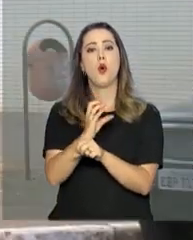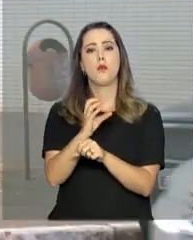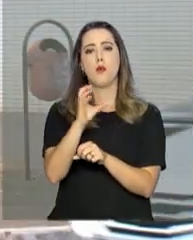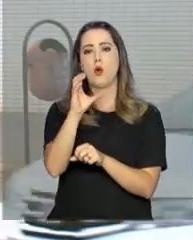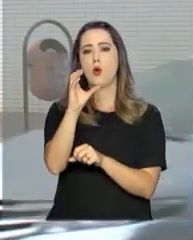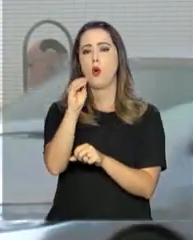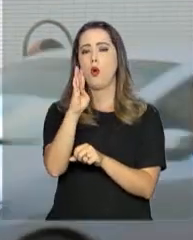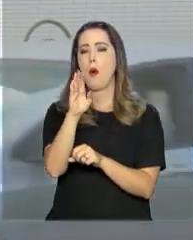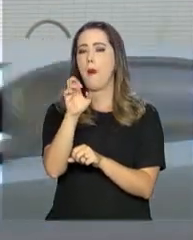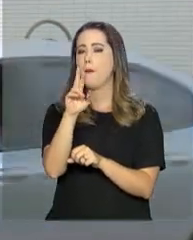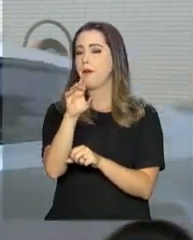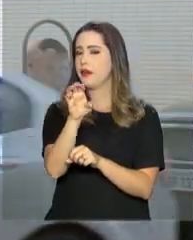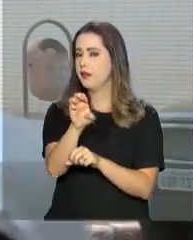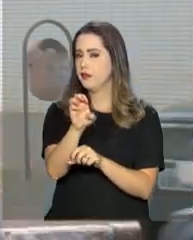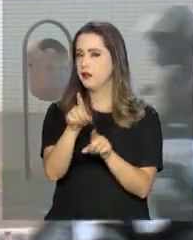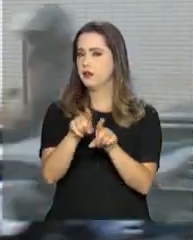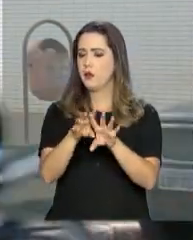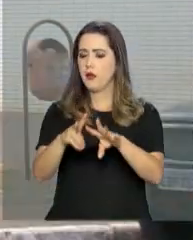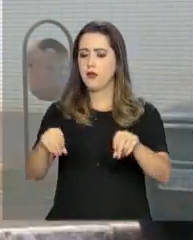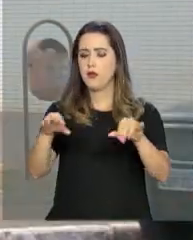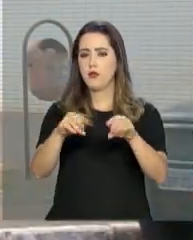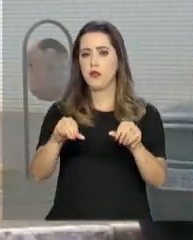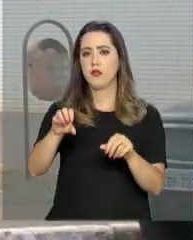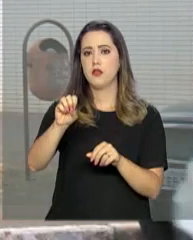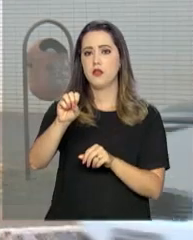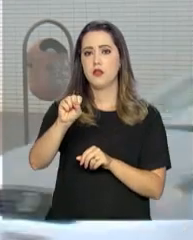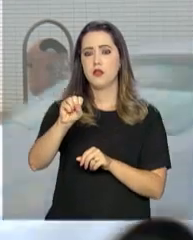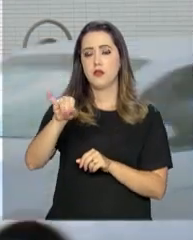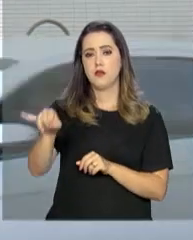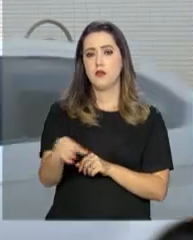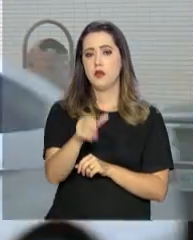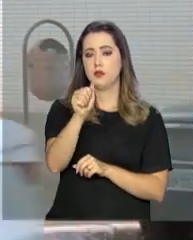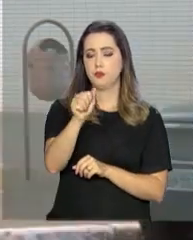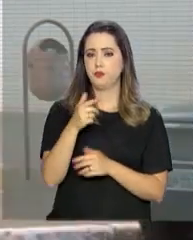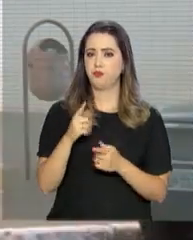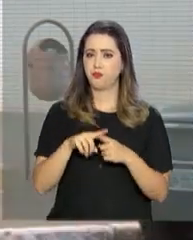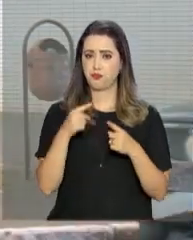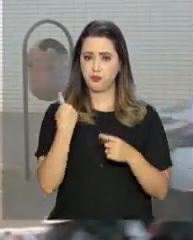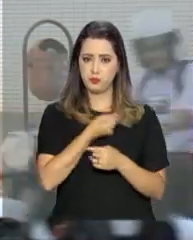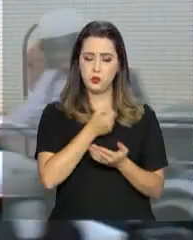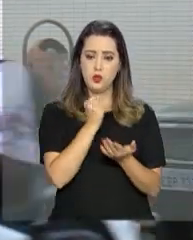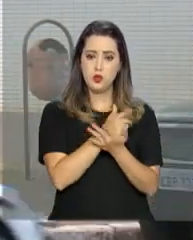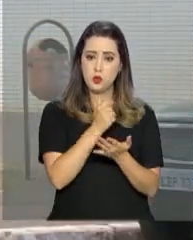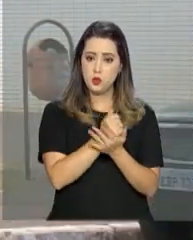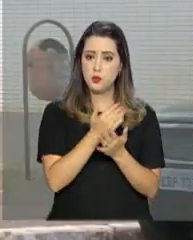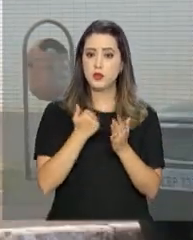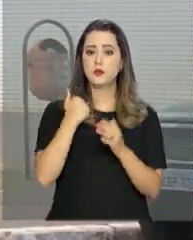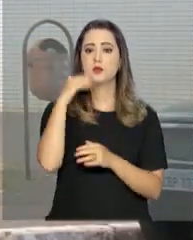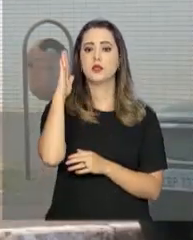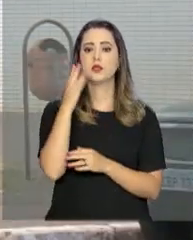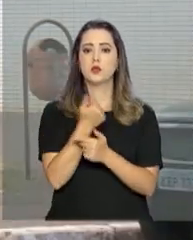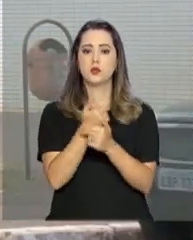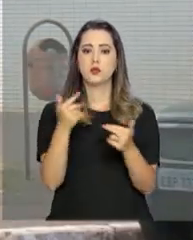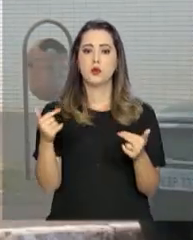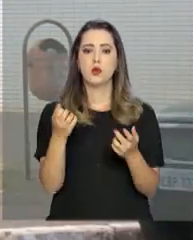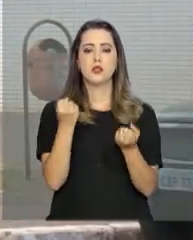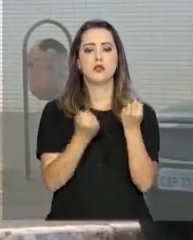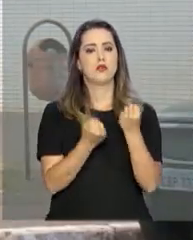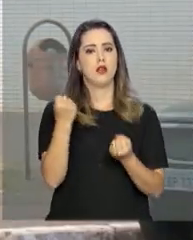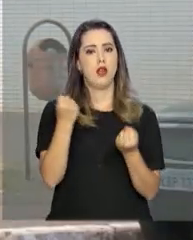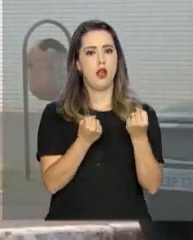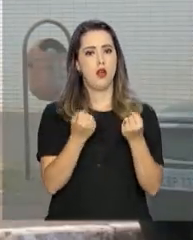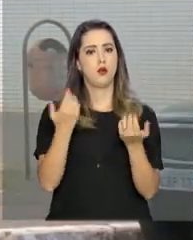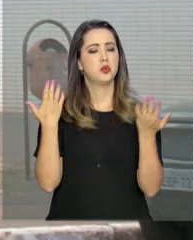soja. Do outro lado, o das importações, cresceram as compras de bens de consumo, como automóveis